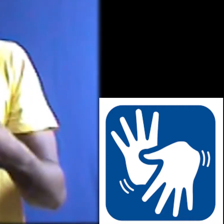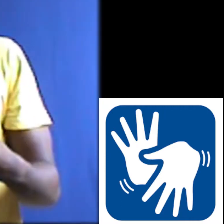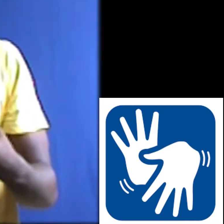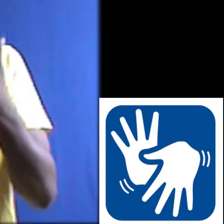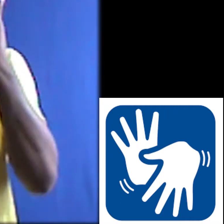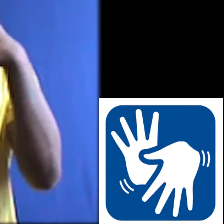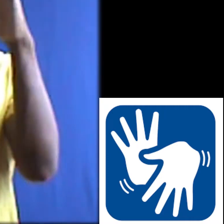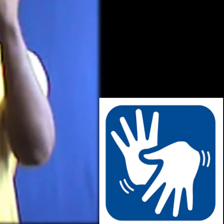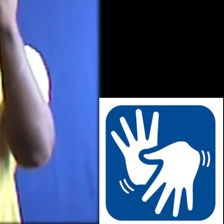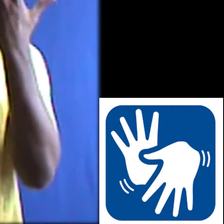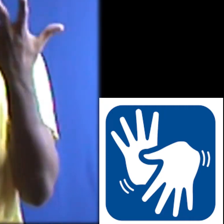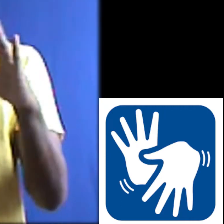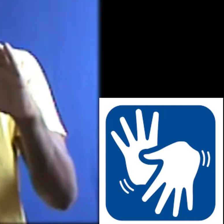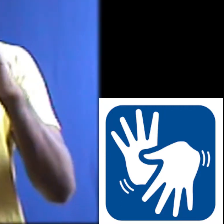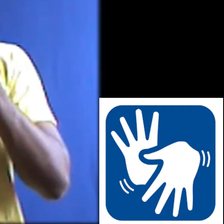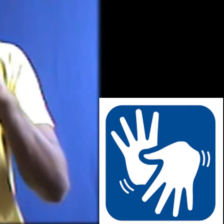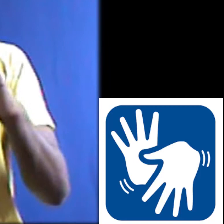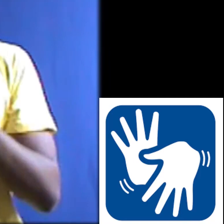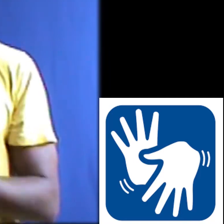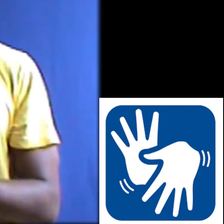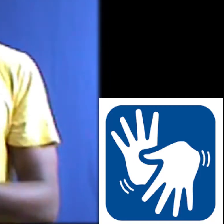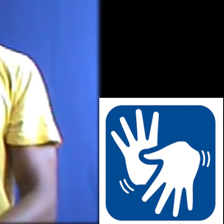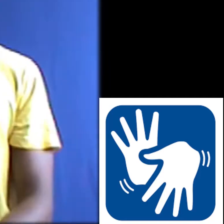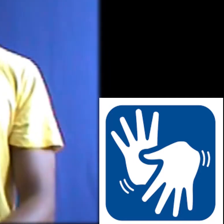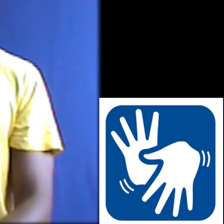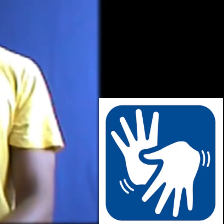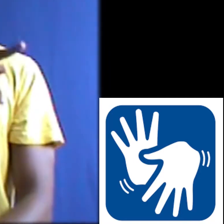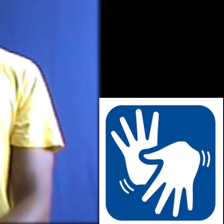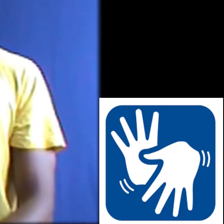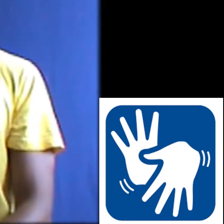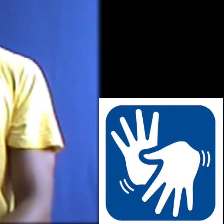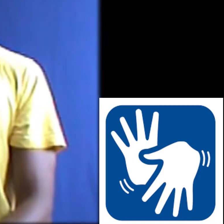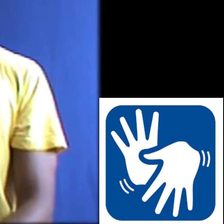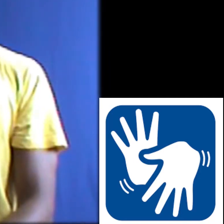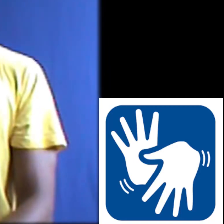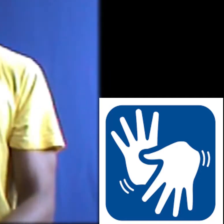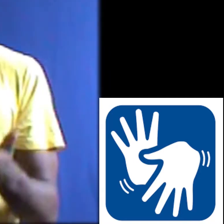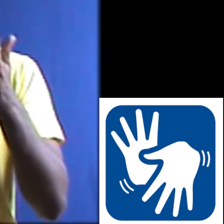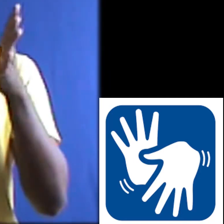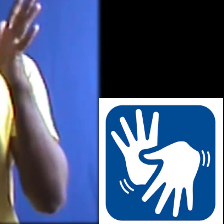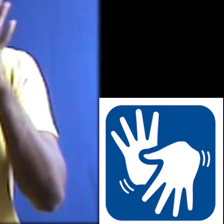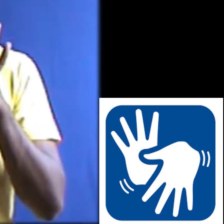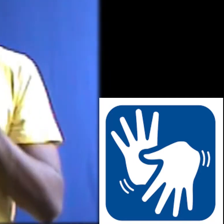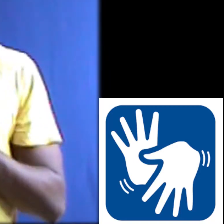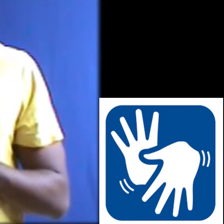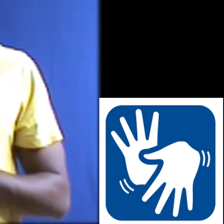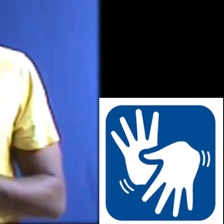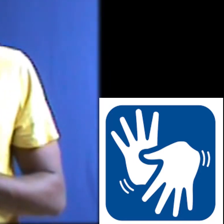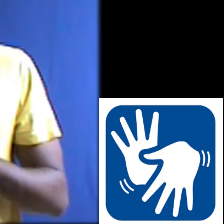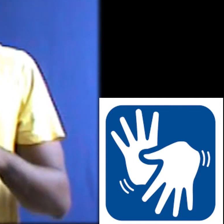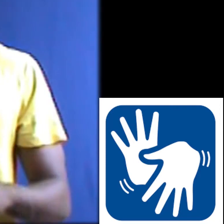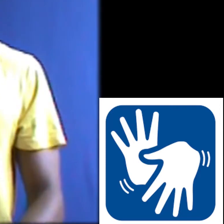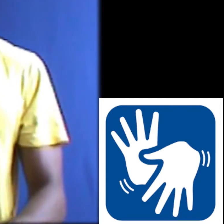ao mesmo tempo, é de refletir, né, sobre o uso da língua, da linguagem, sobre as formas de